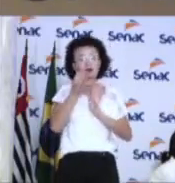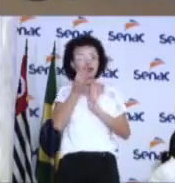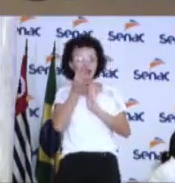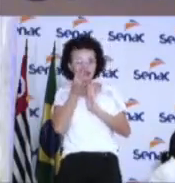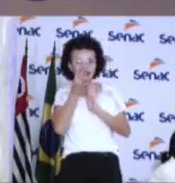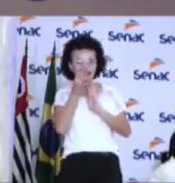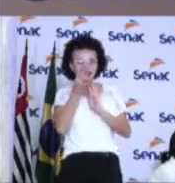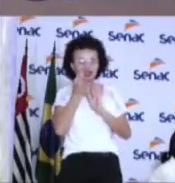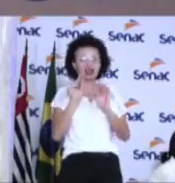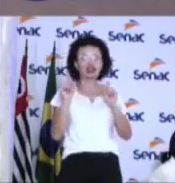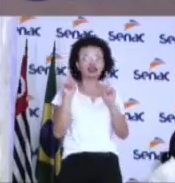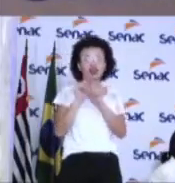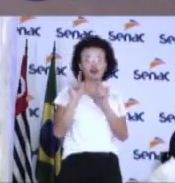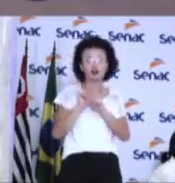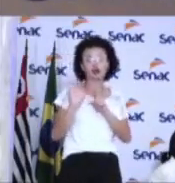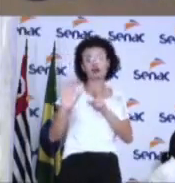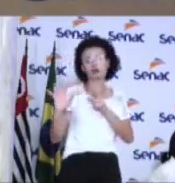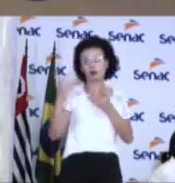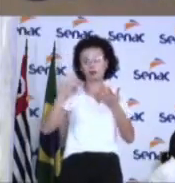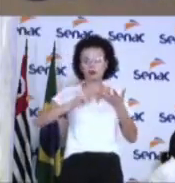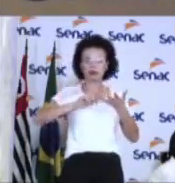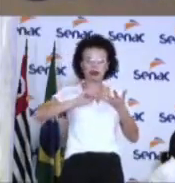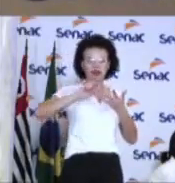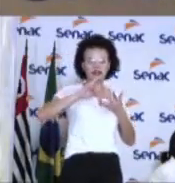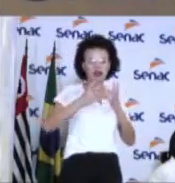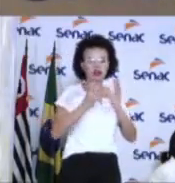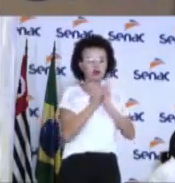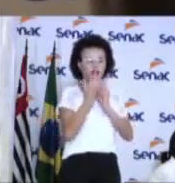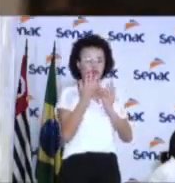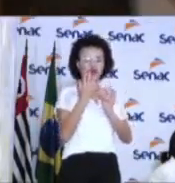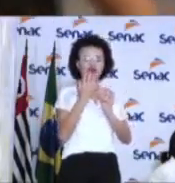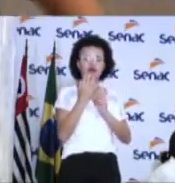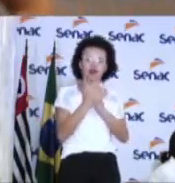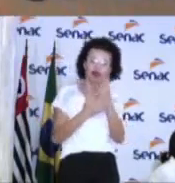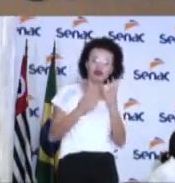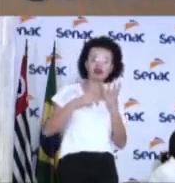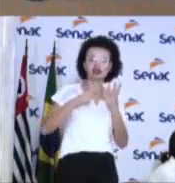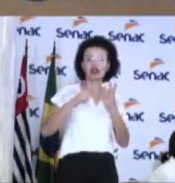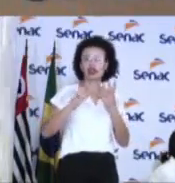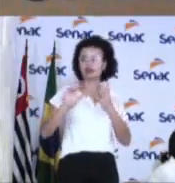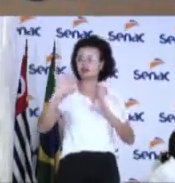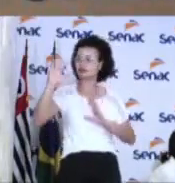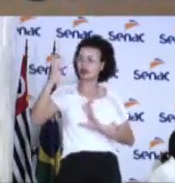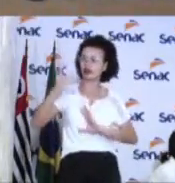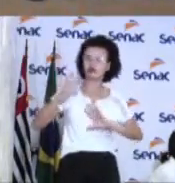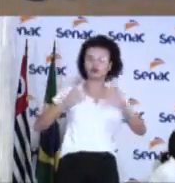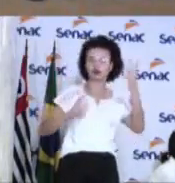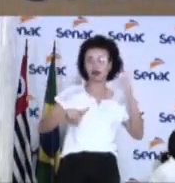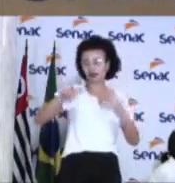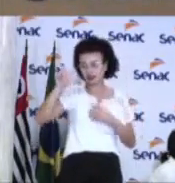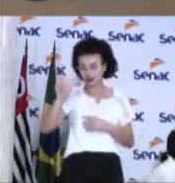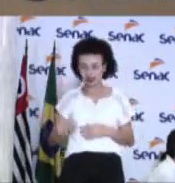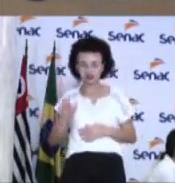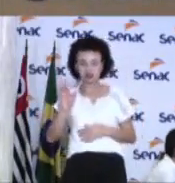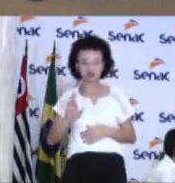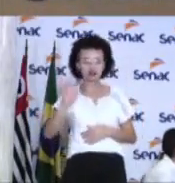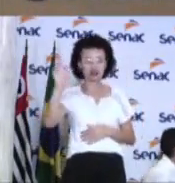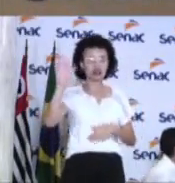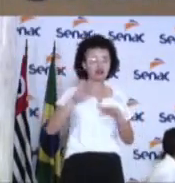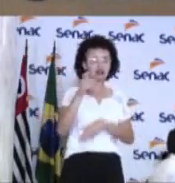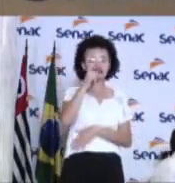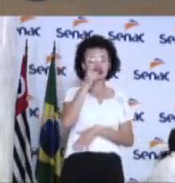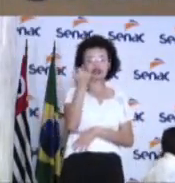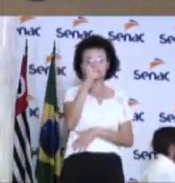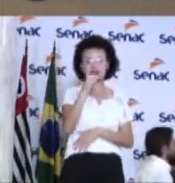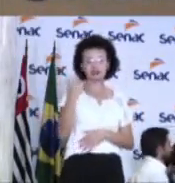dizer que os acontecimentos que serão criados, né, e de aventuras que vão ter, que o personagem vai enfrentar, vão ser tão